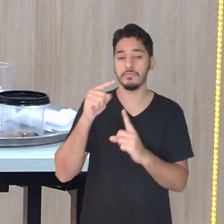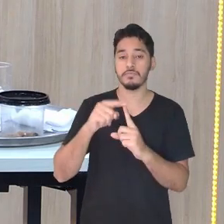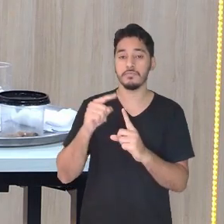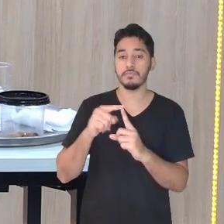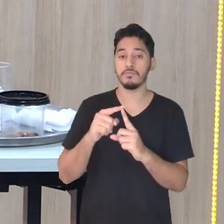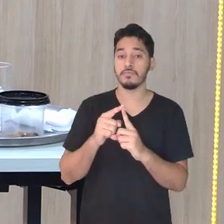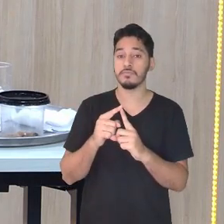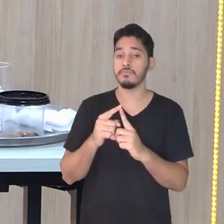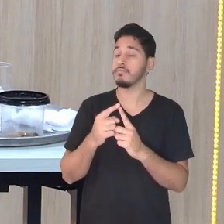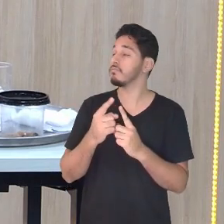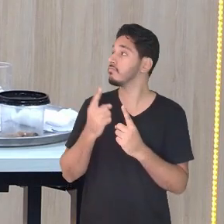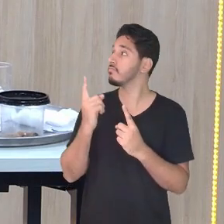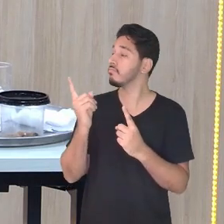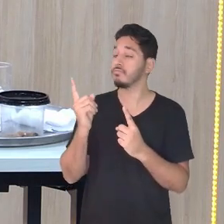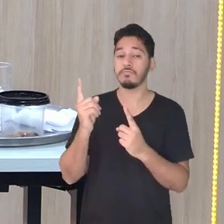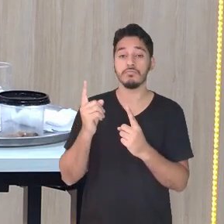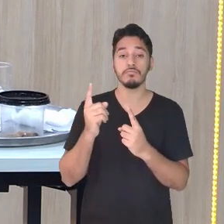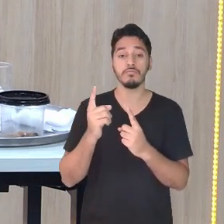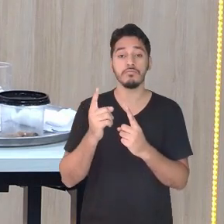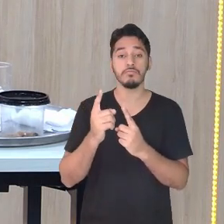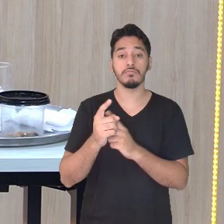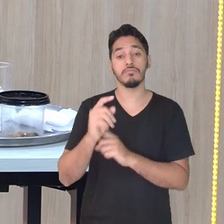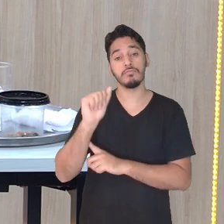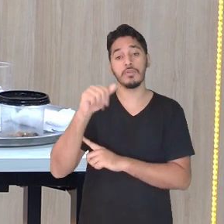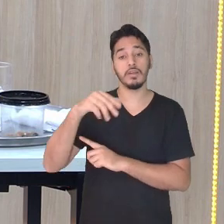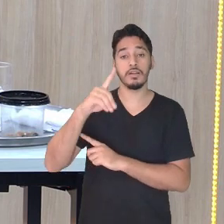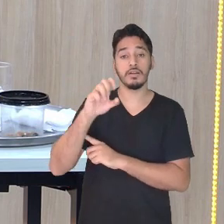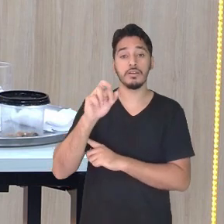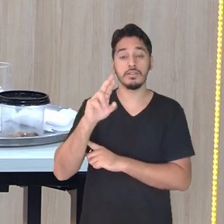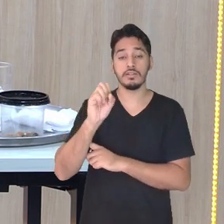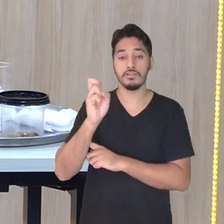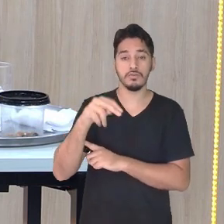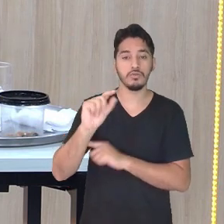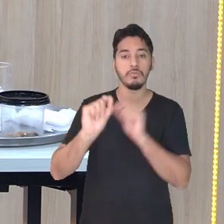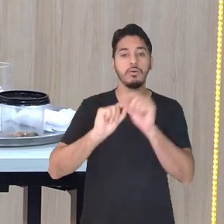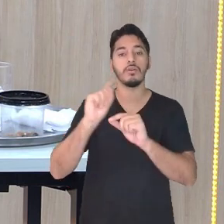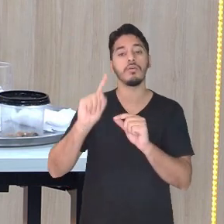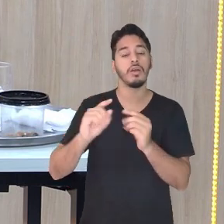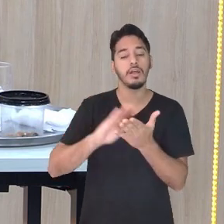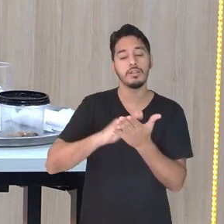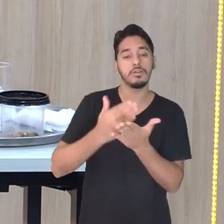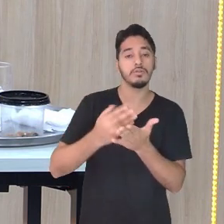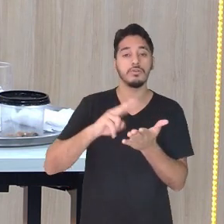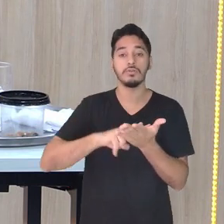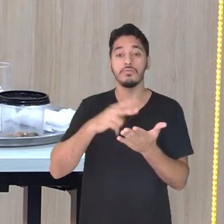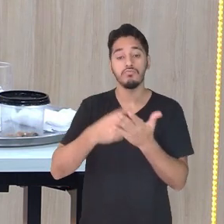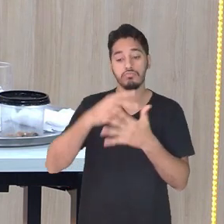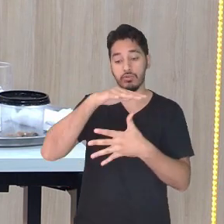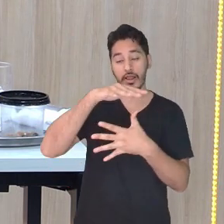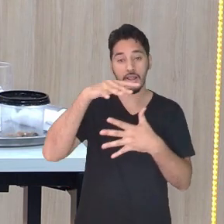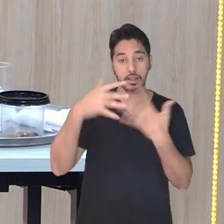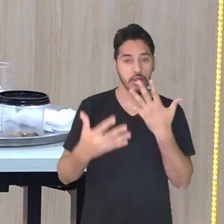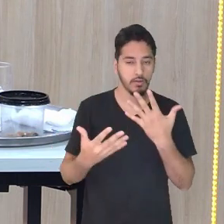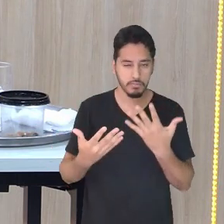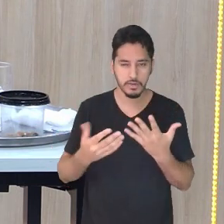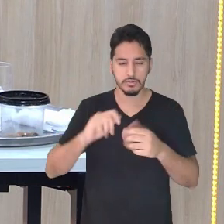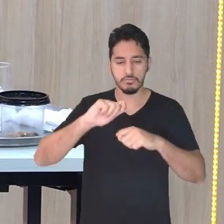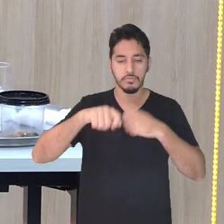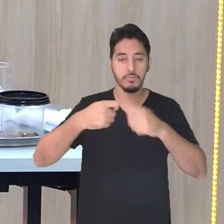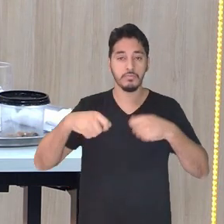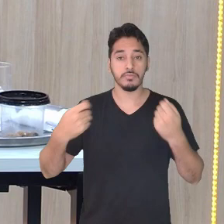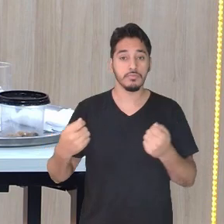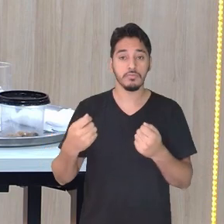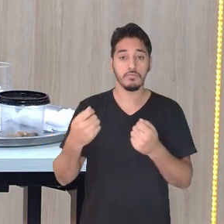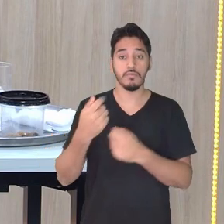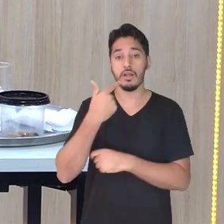com a questão Anderson para a questão de Libras, gente. A